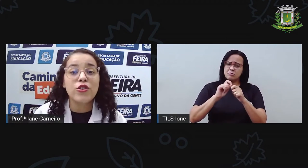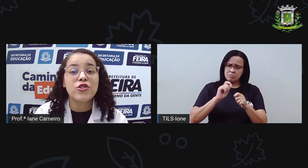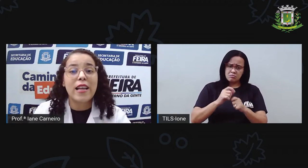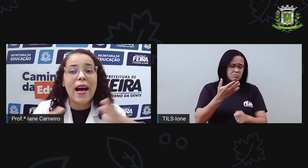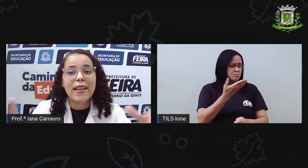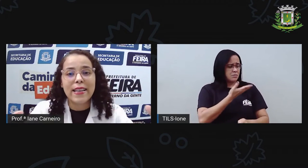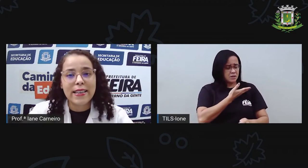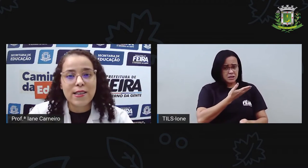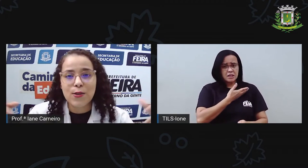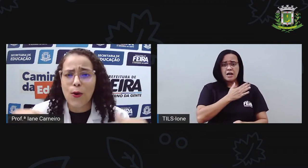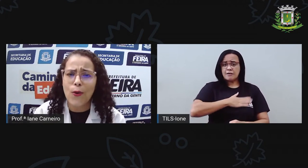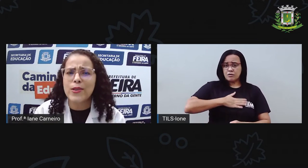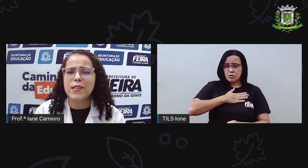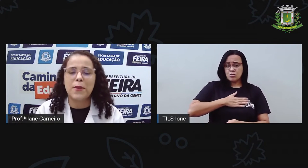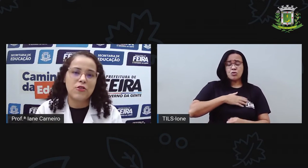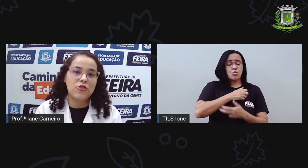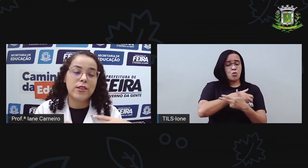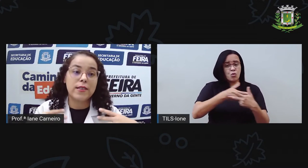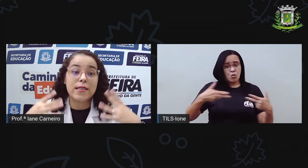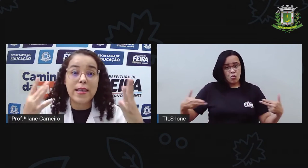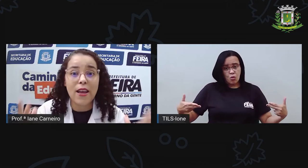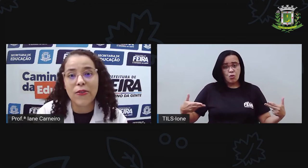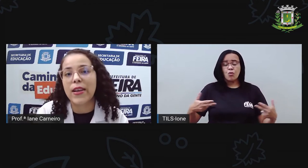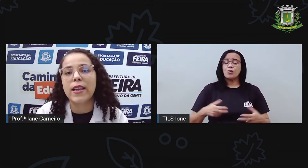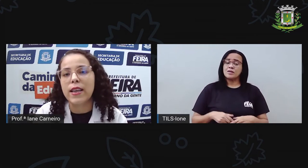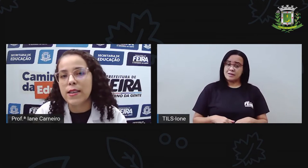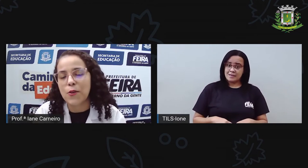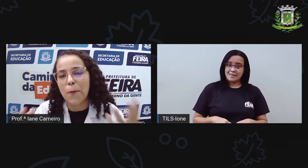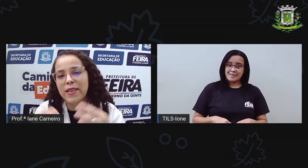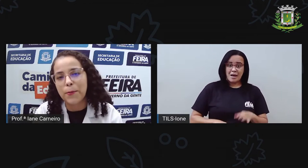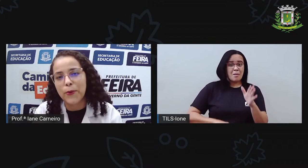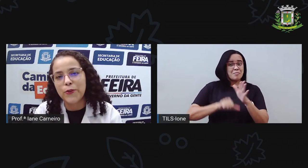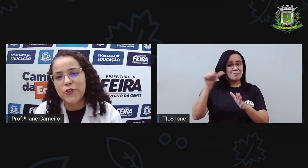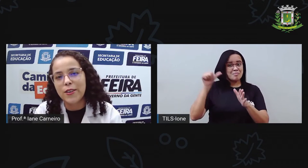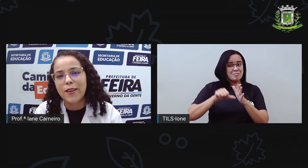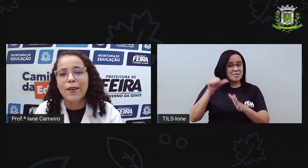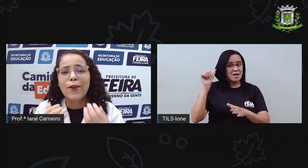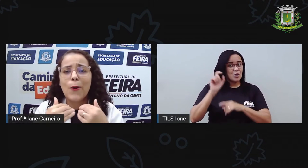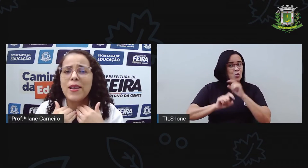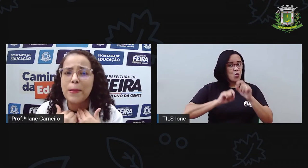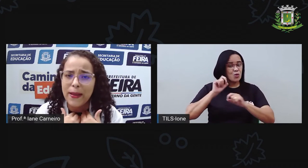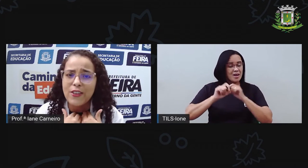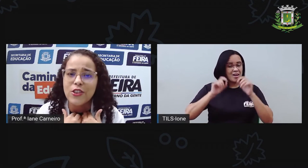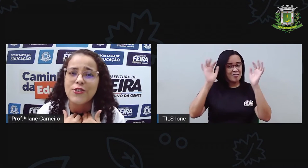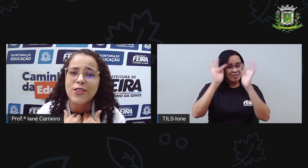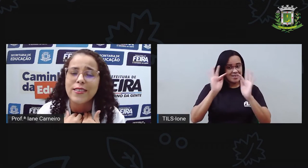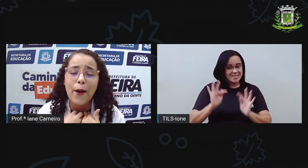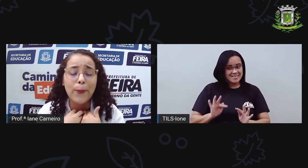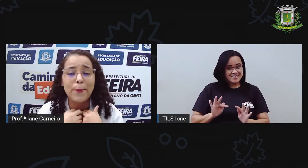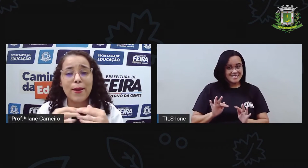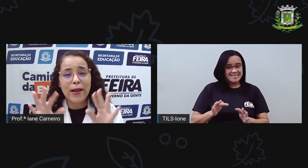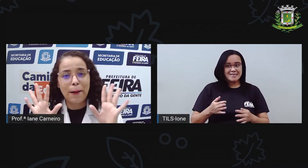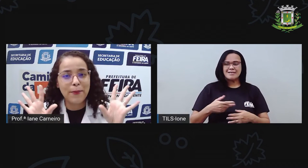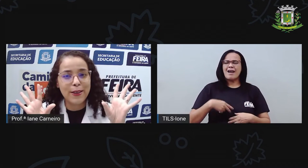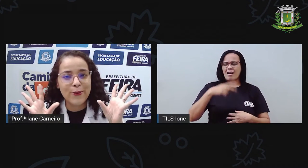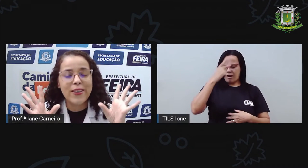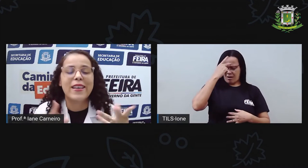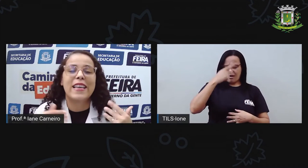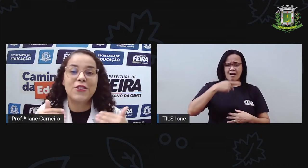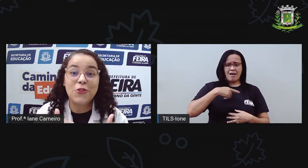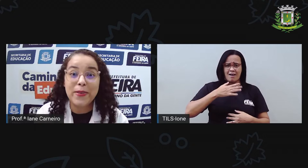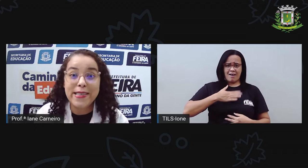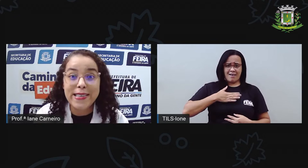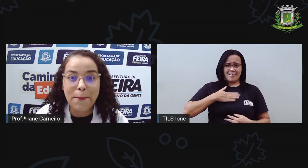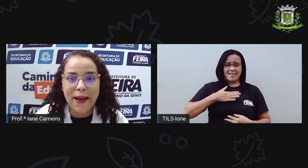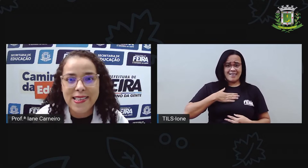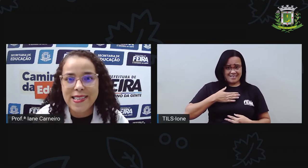gostar, né, das coisas, para a gente ser feliz, começa por onde? começa pela gente, né? O primeiro caminho que